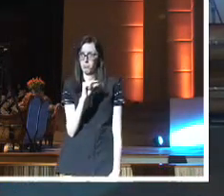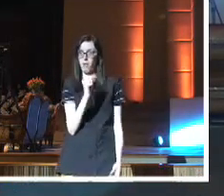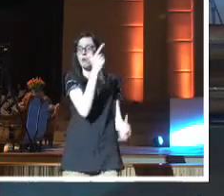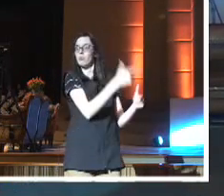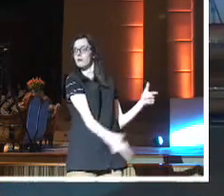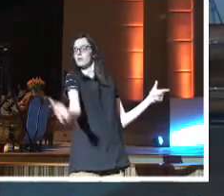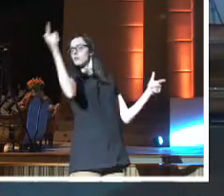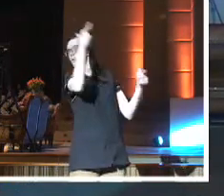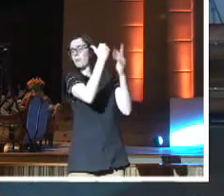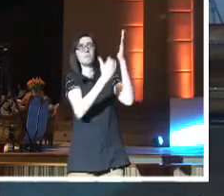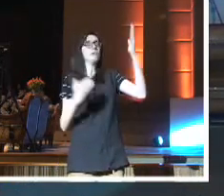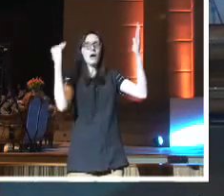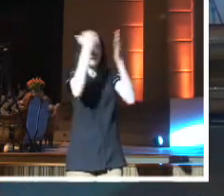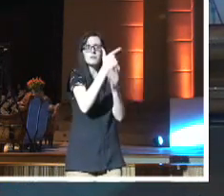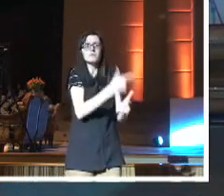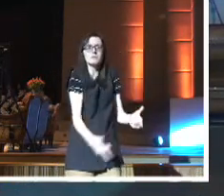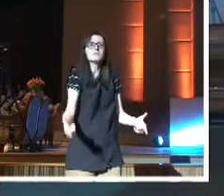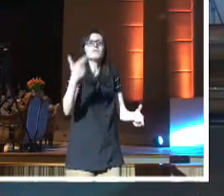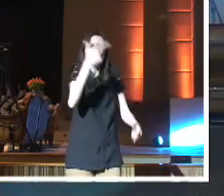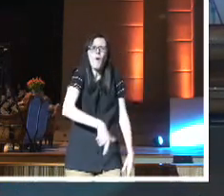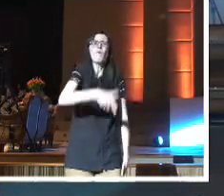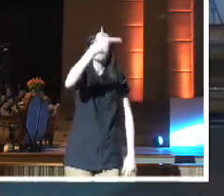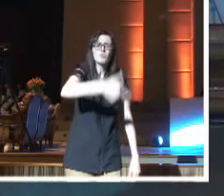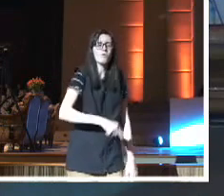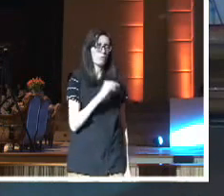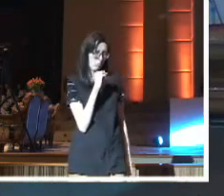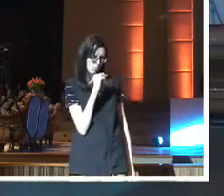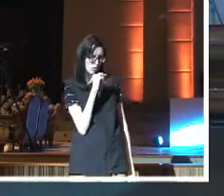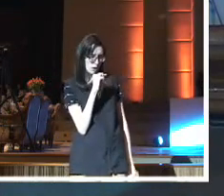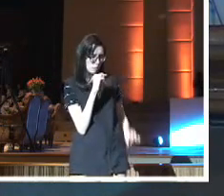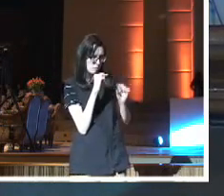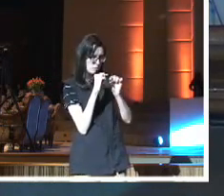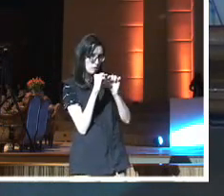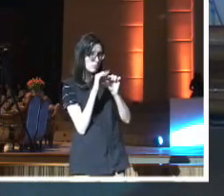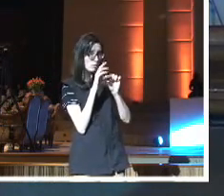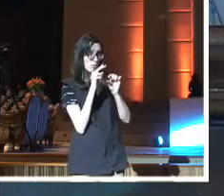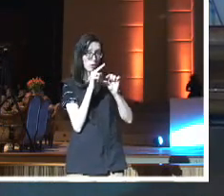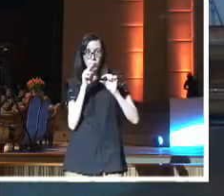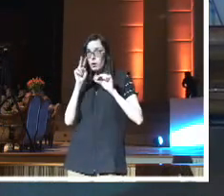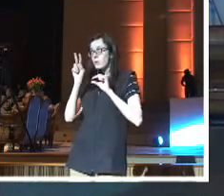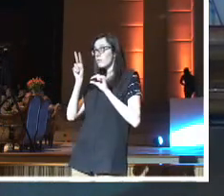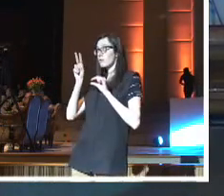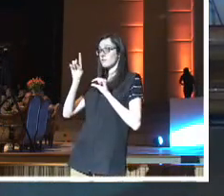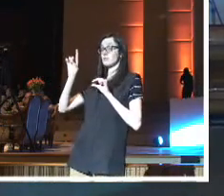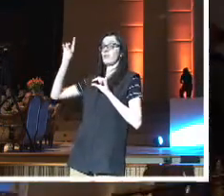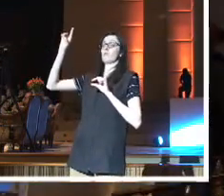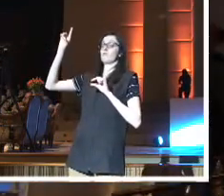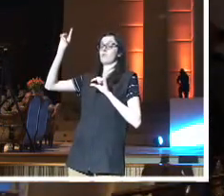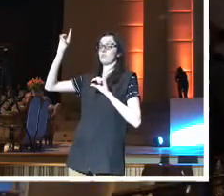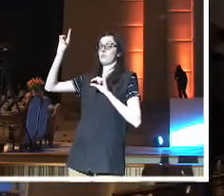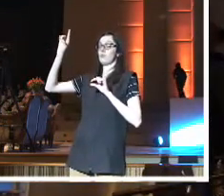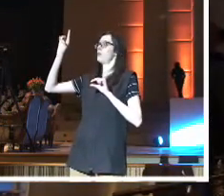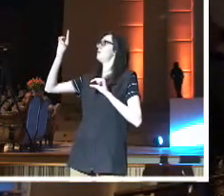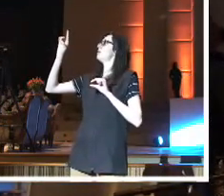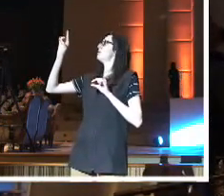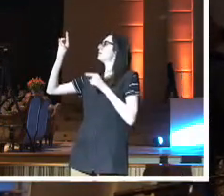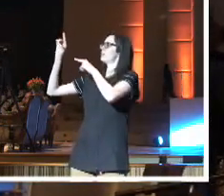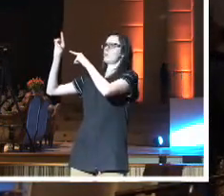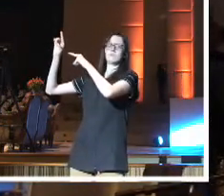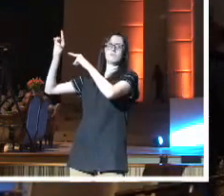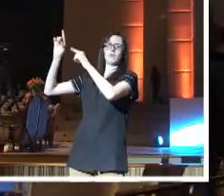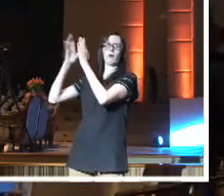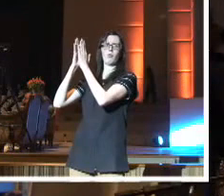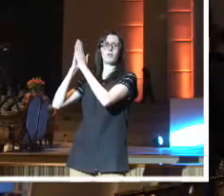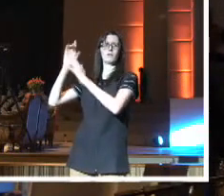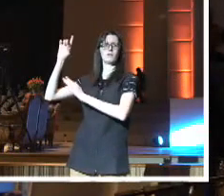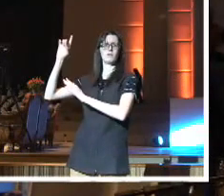sempre muito maior do que a gente. Mas quando eu olho para cima e eu descubro para quem eu estou orando, com